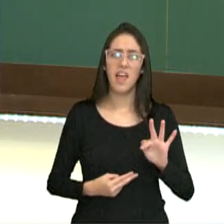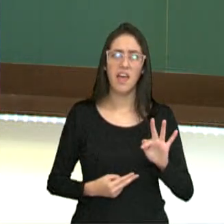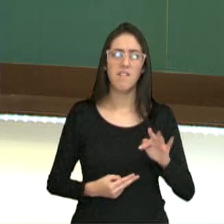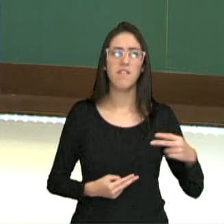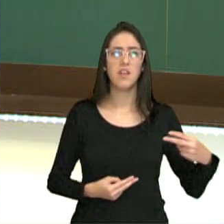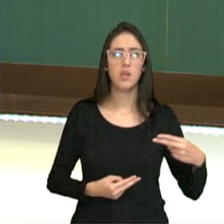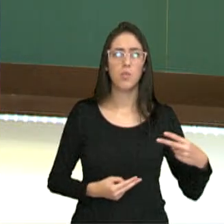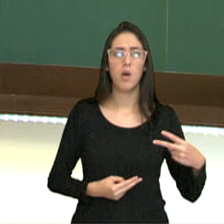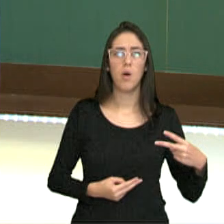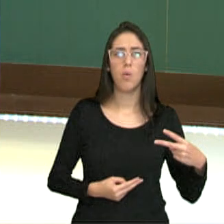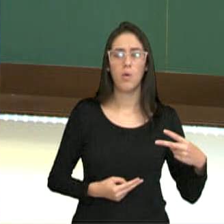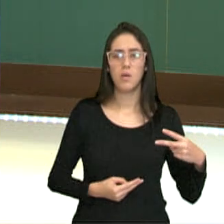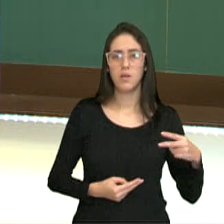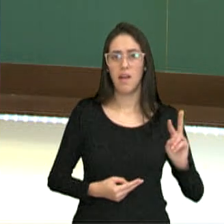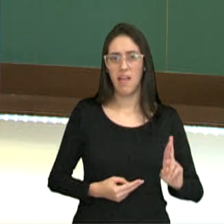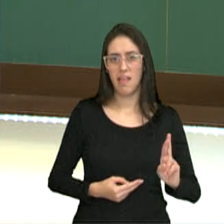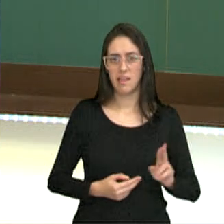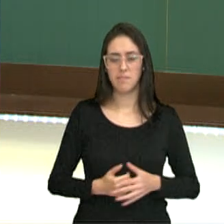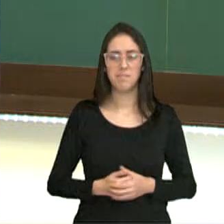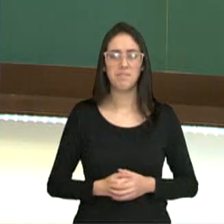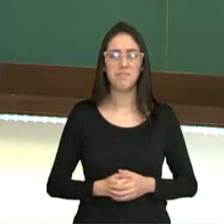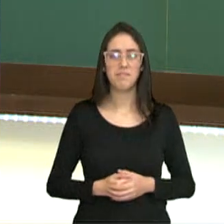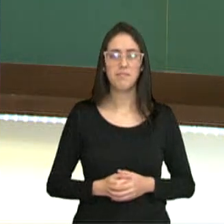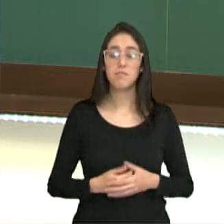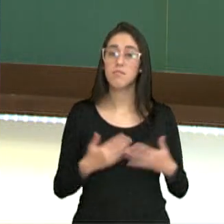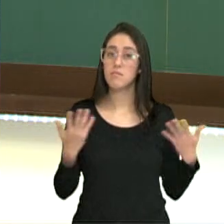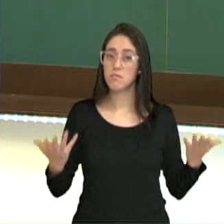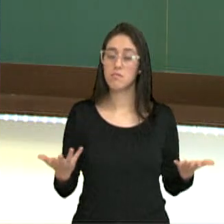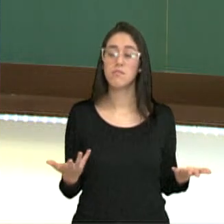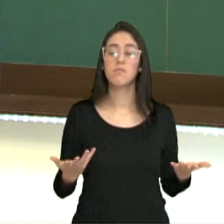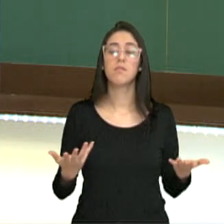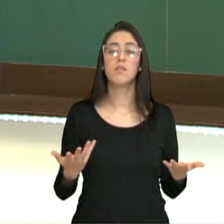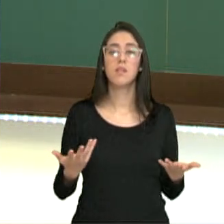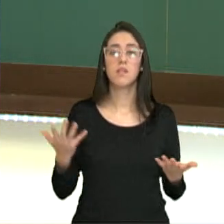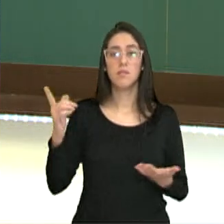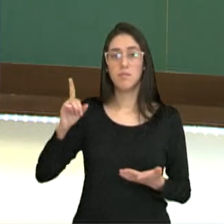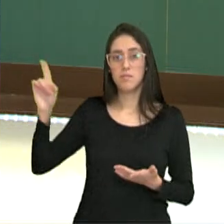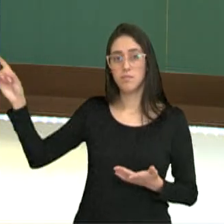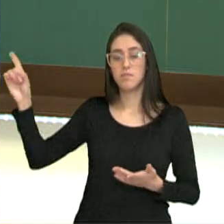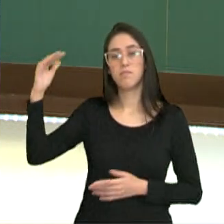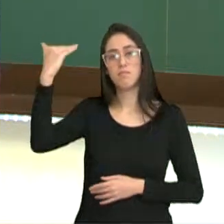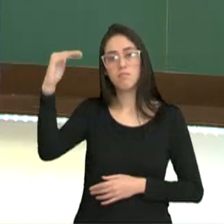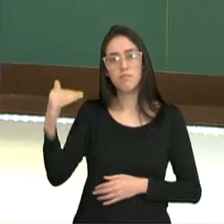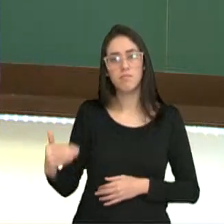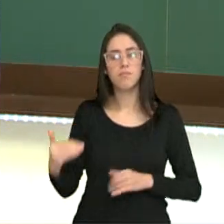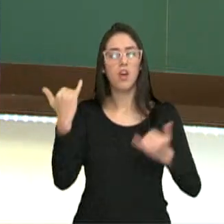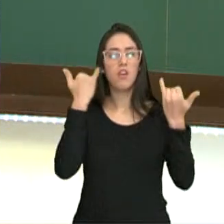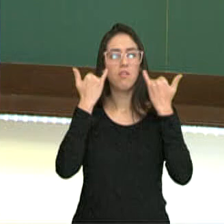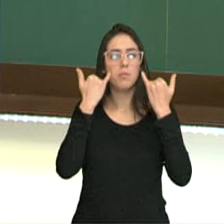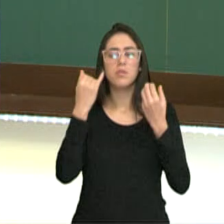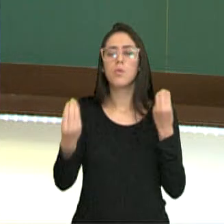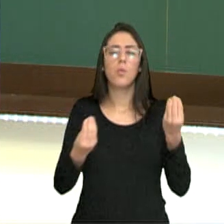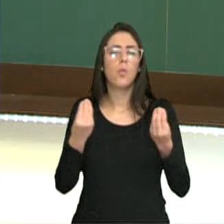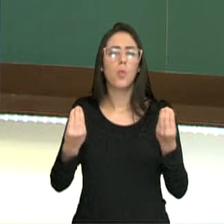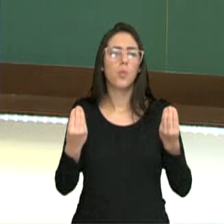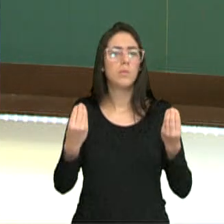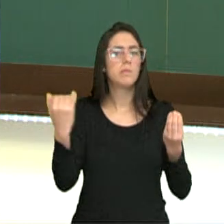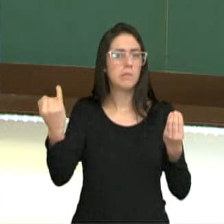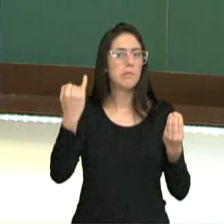somente também d igual a r, tá? Então, aqui nós descrevemos como